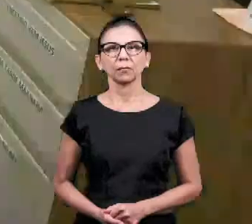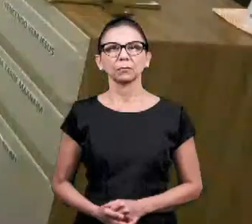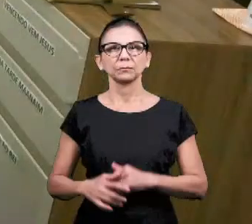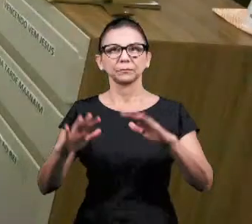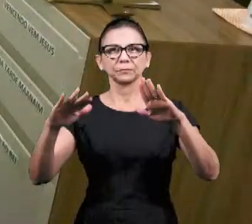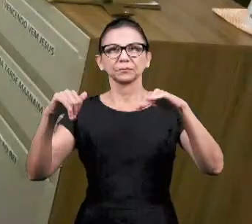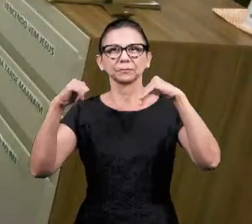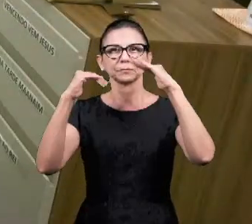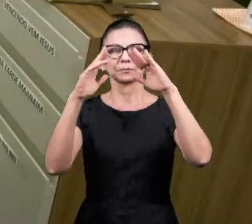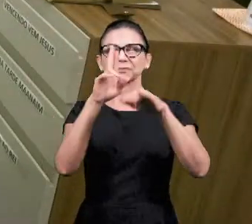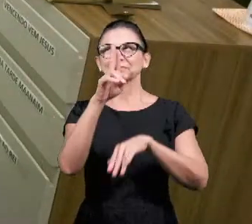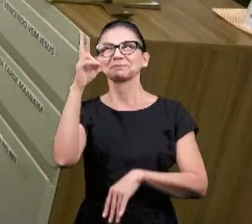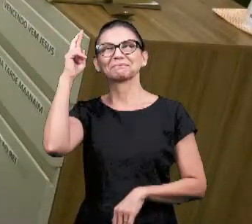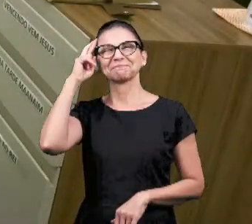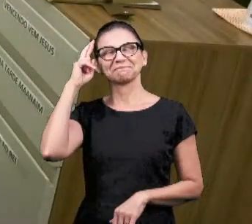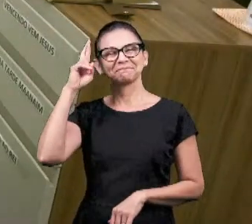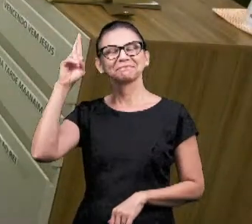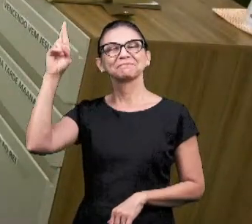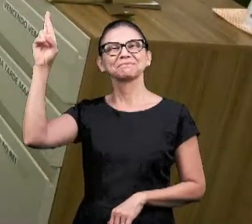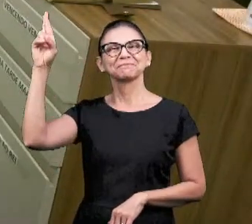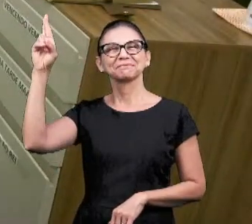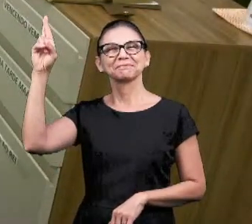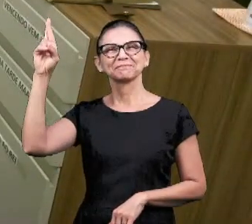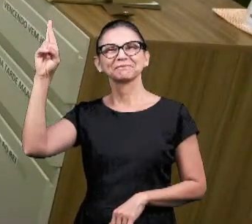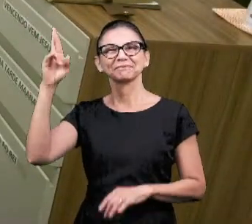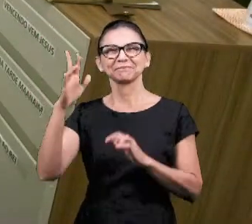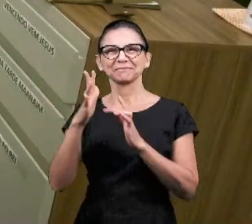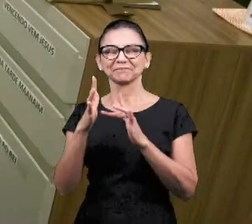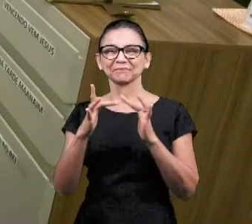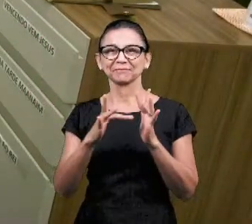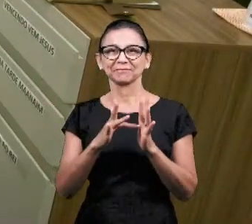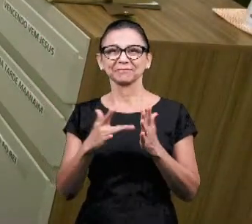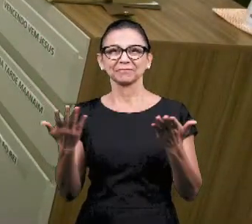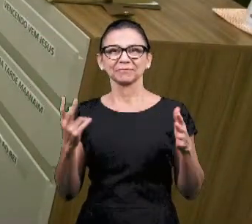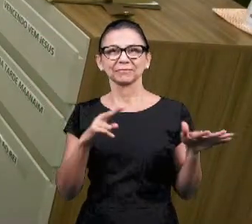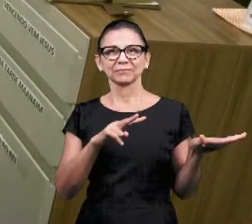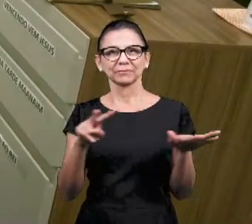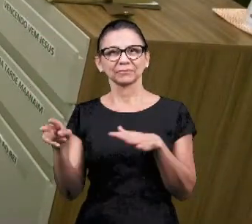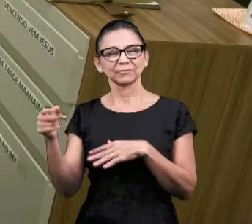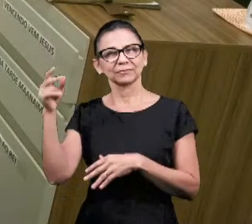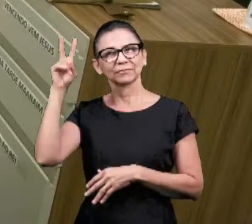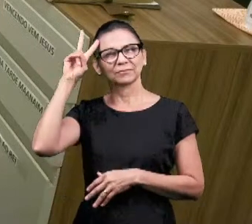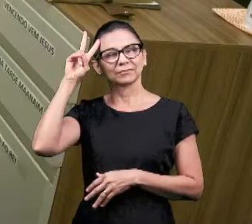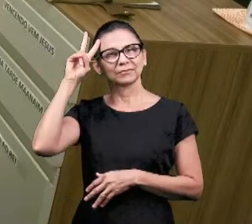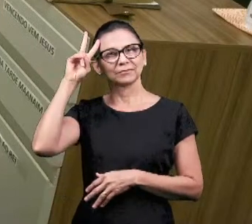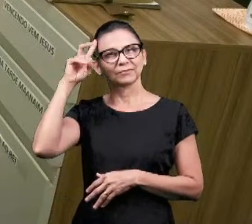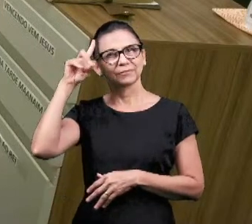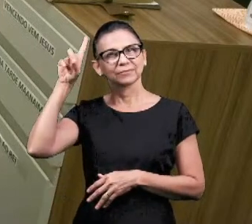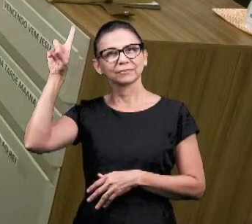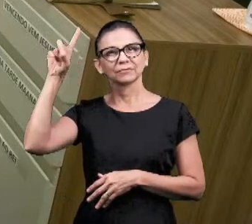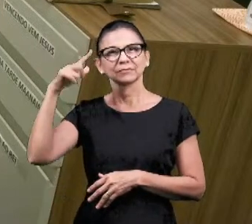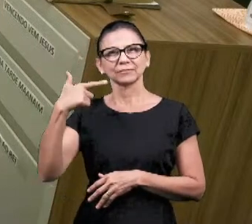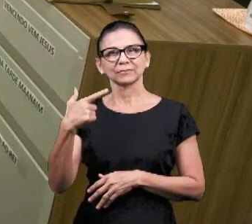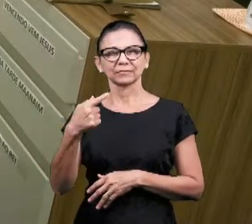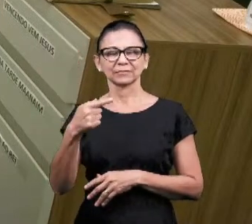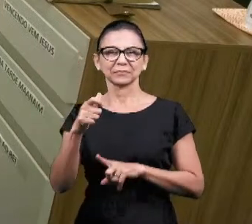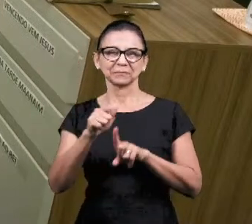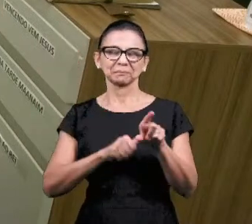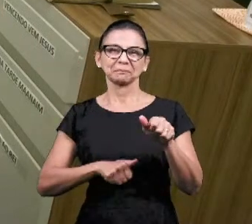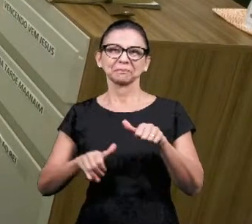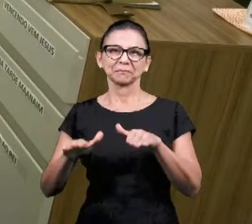Louvado seja o nome do nosso Senhor Jesus. Segunda-feira, dia 27 de setembro de